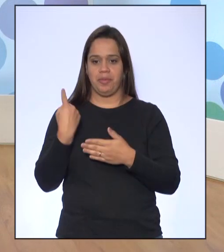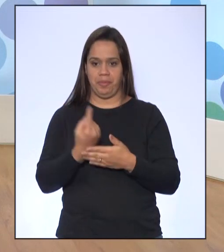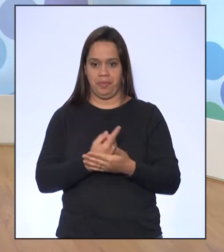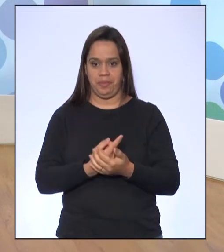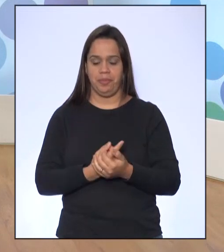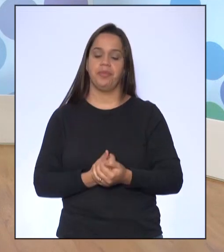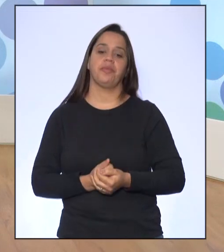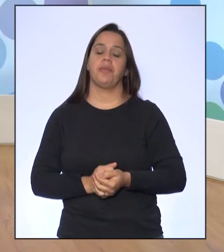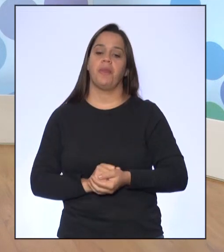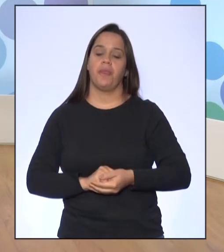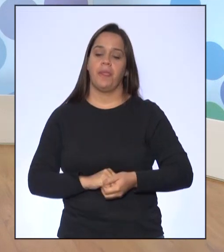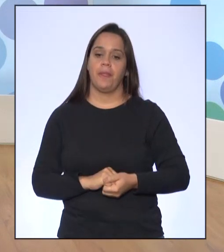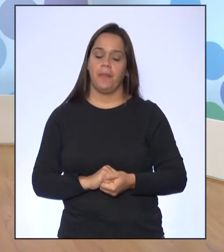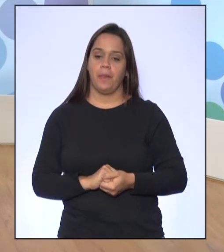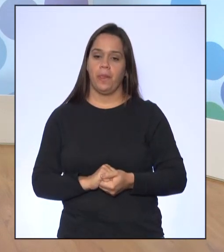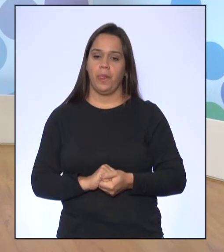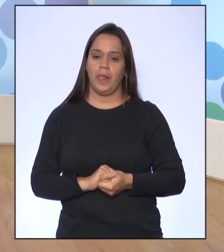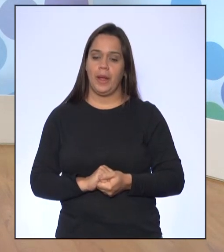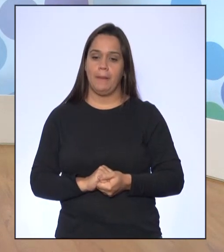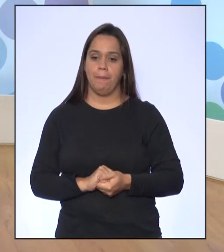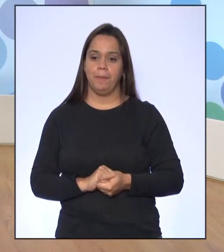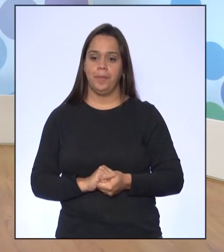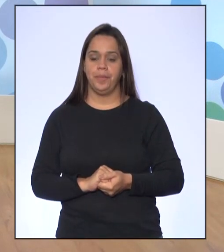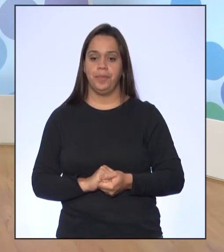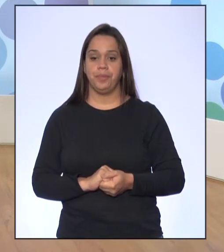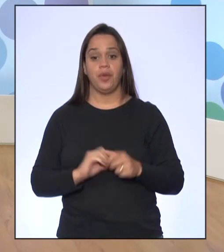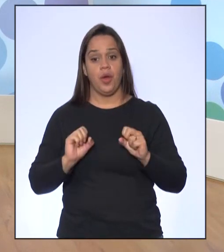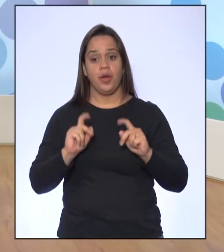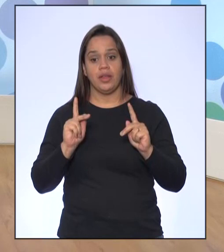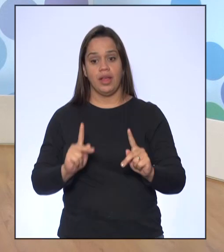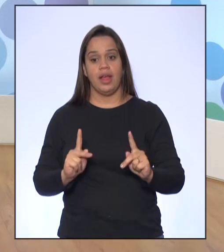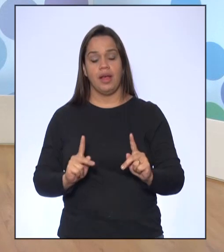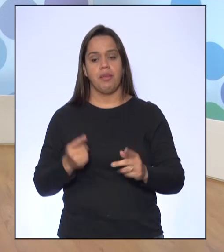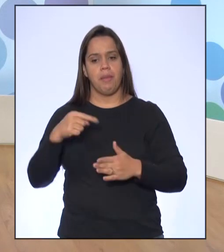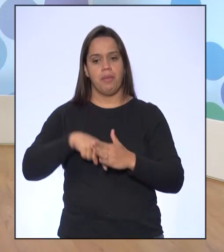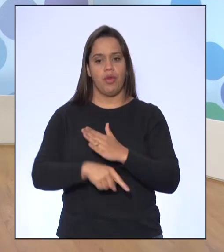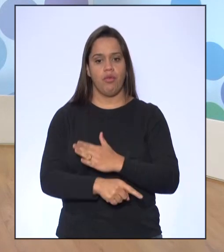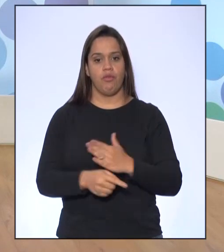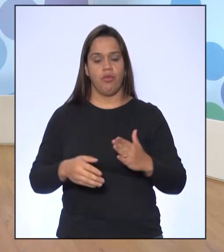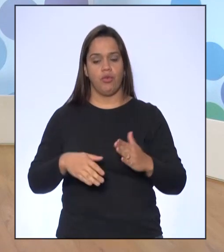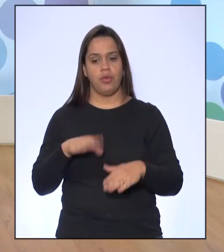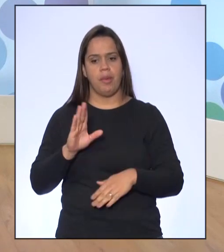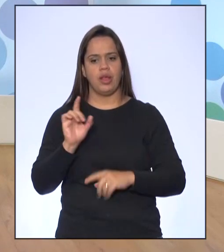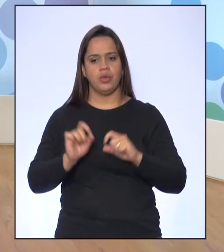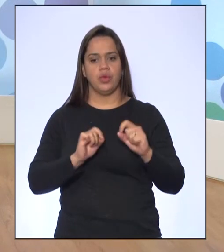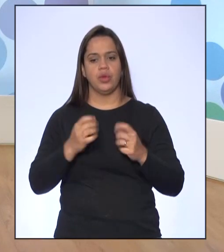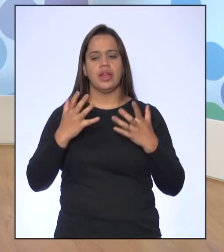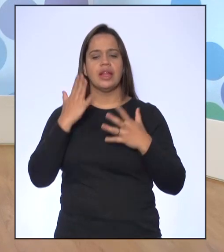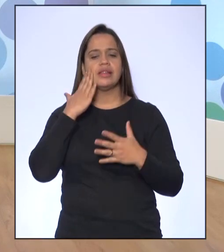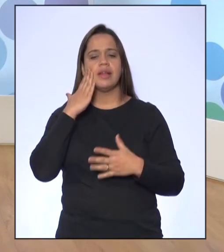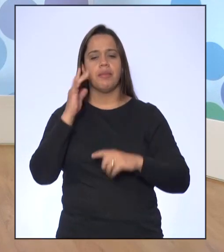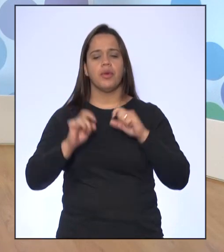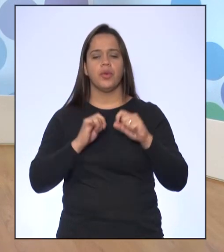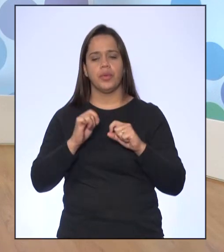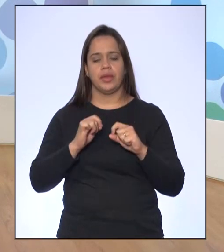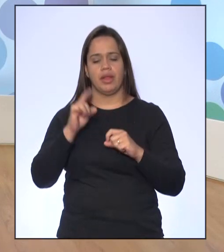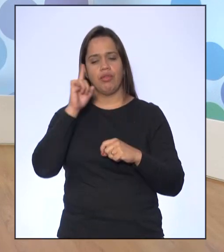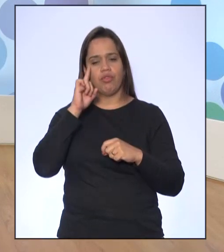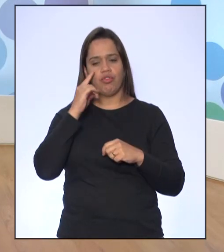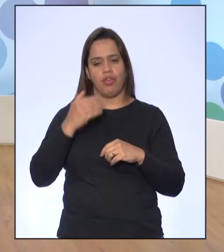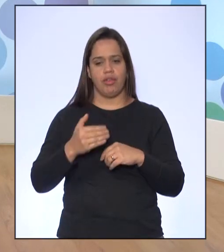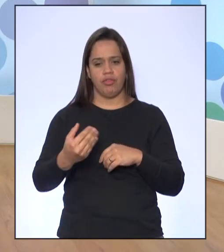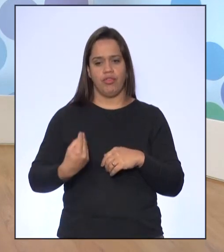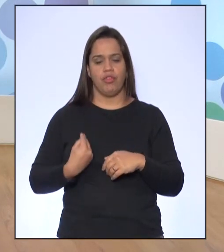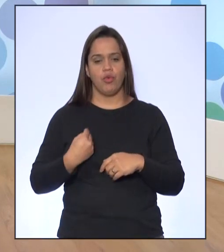Vamos, então, para a gente aprofundar um pouquinho nisso, eu queria saber, assim, no nosso dia a dia, porque você deu alguns